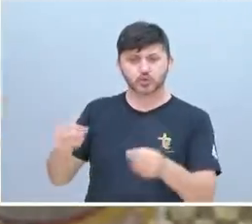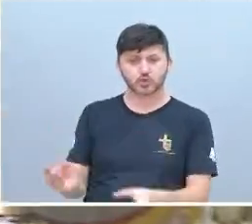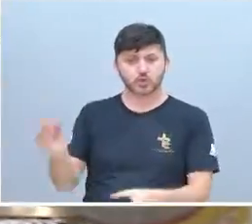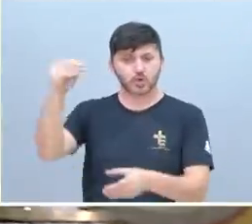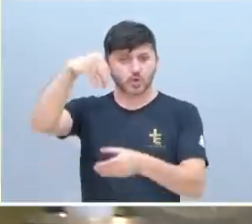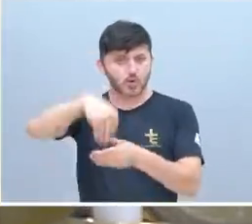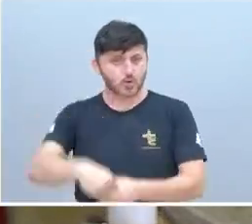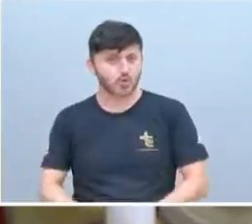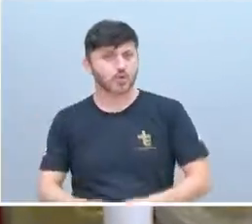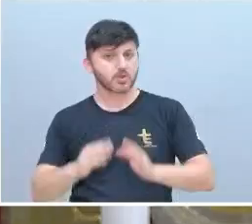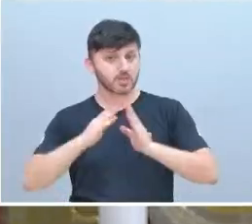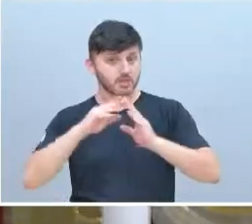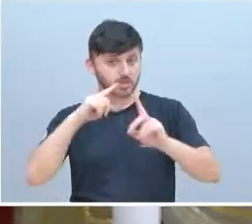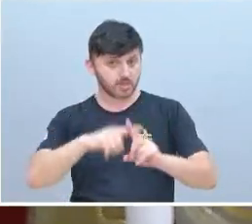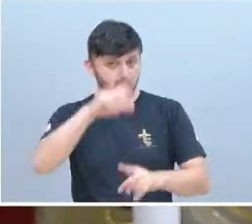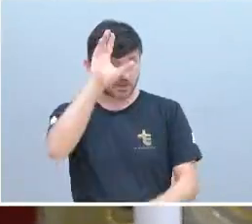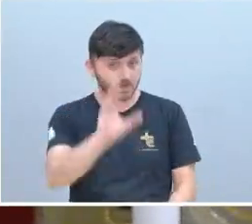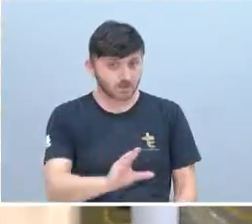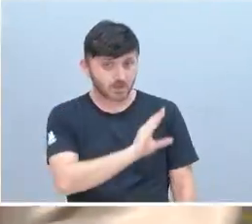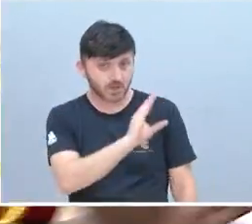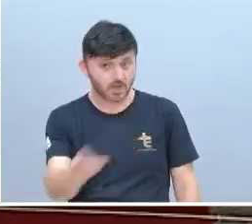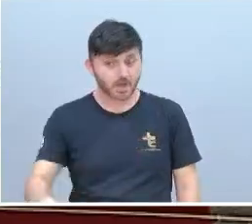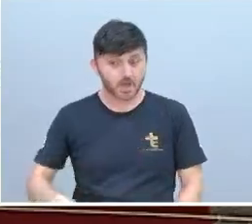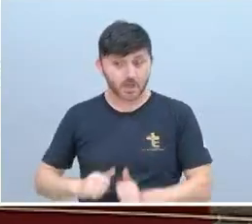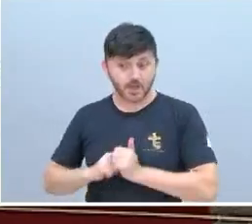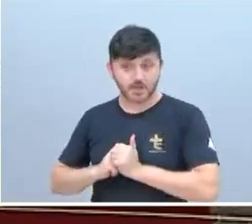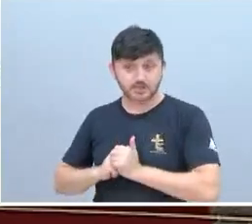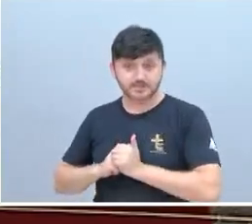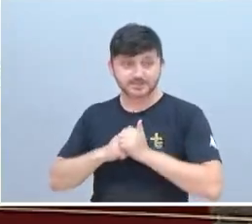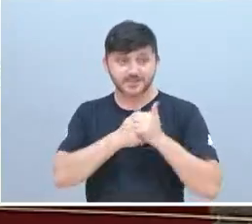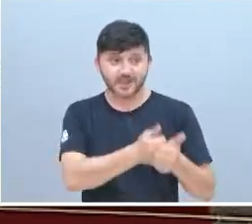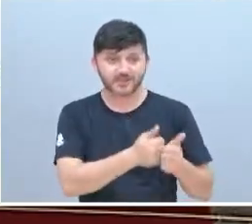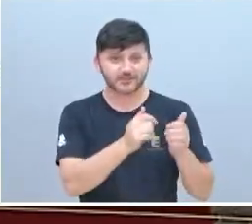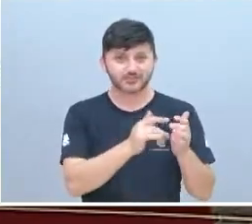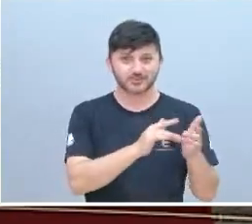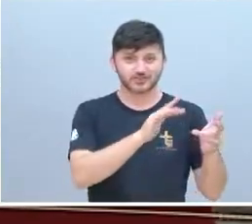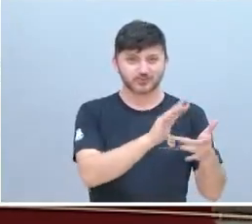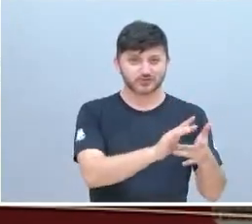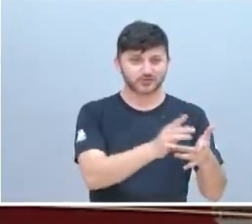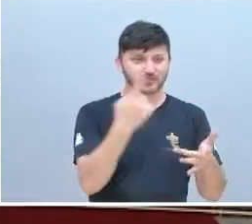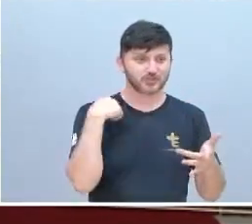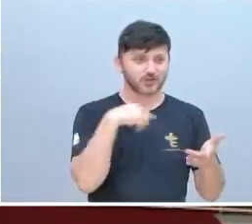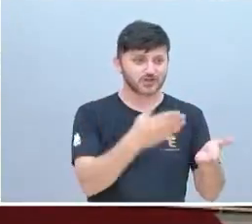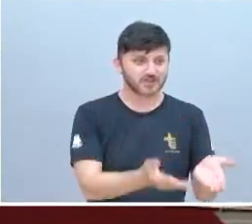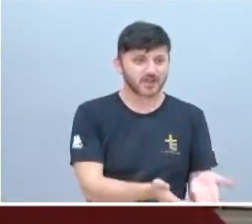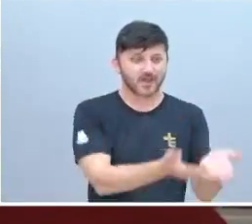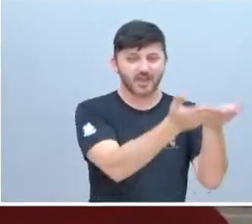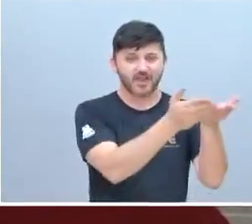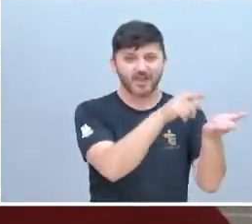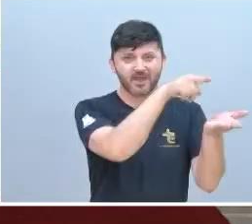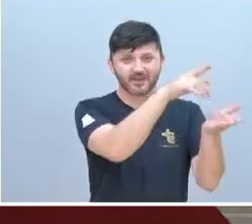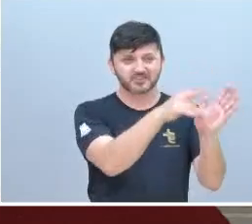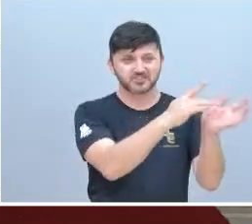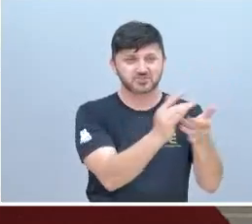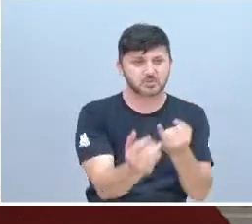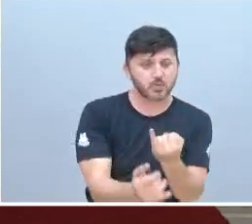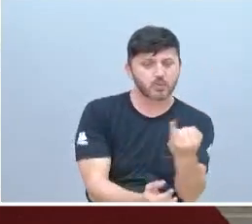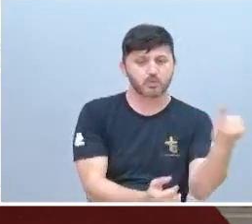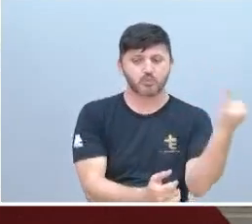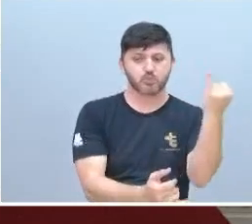segue esse princípio. Elevamos Jesus, e na medida que elevamos Jesus,